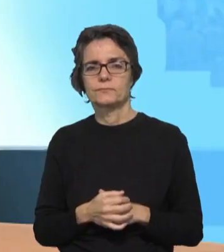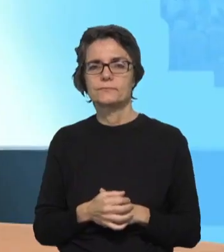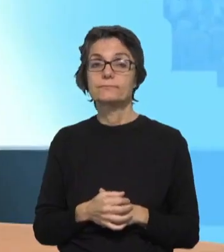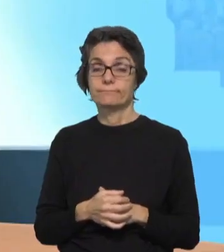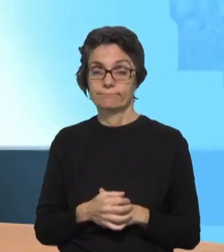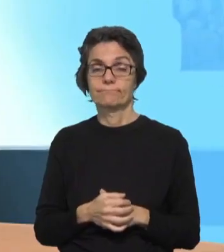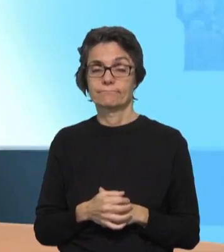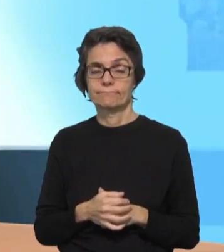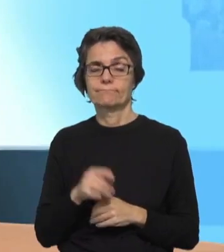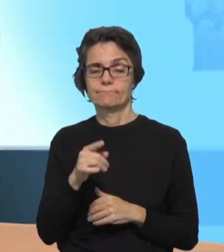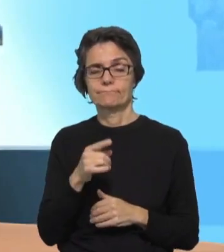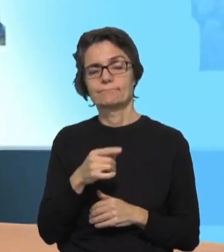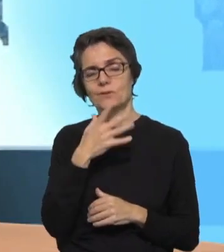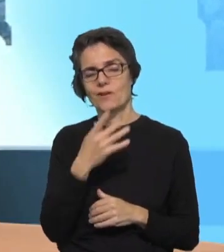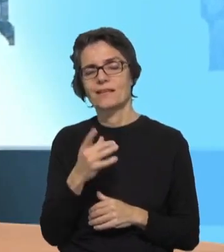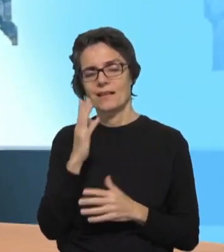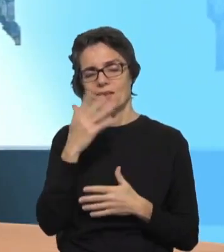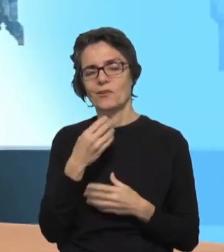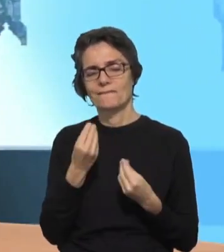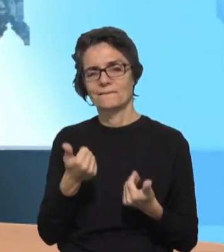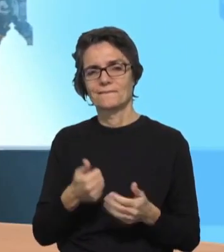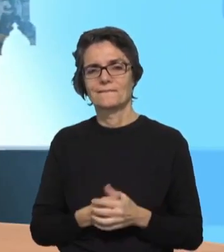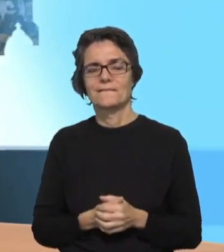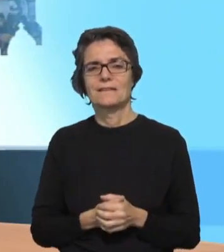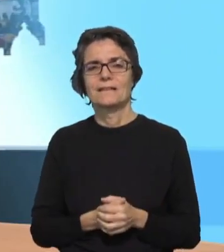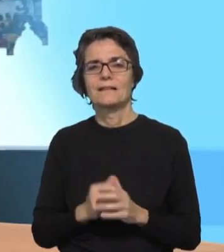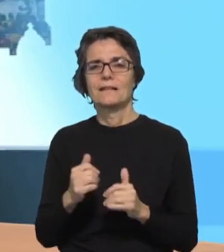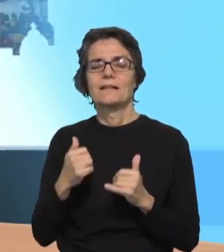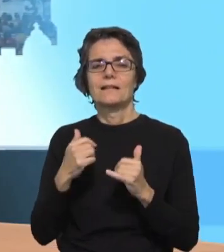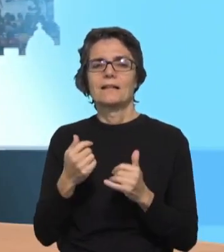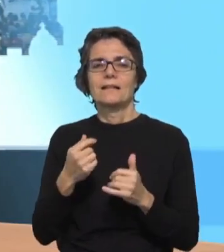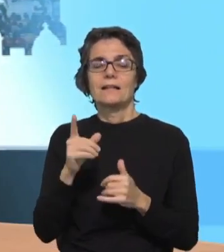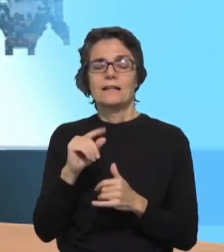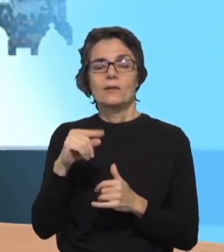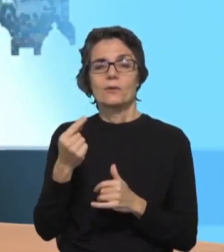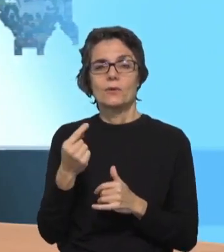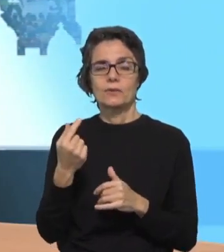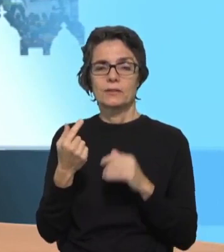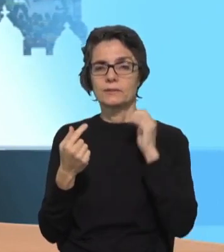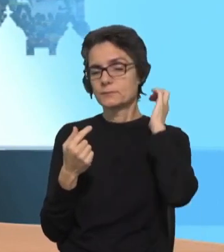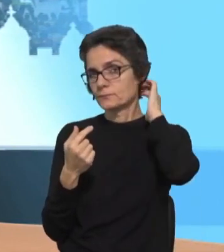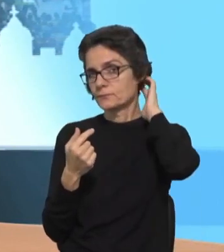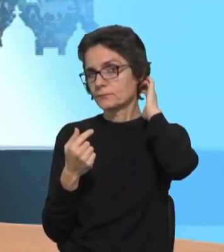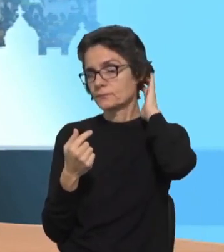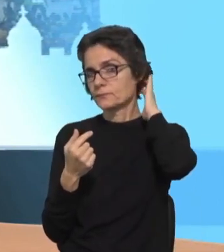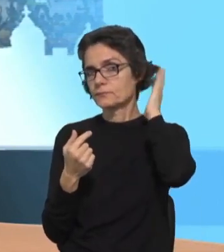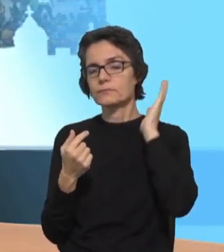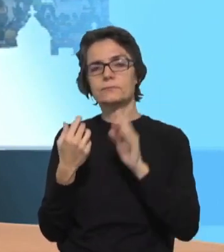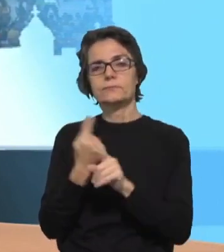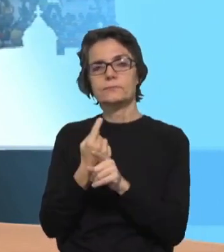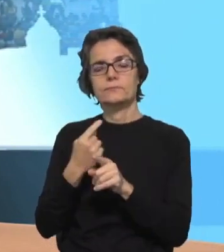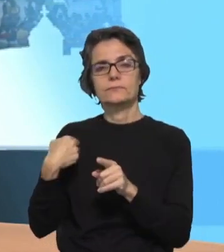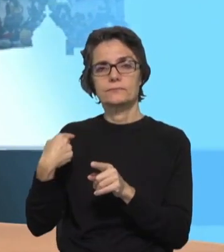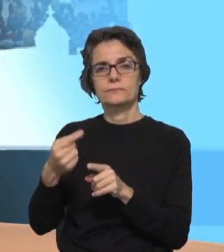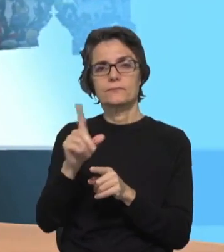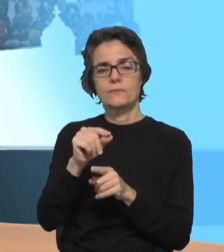noite de Natal. Outras comemorações que serão feitas, há pouco já referiu esse dom dos estigmas e a Páscoa de